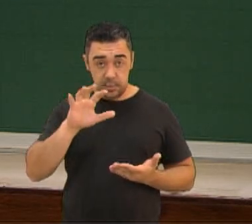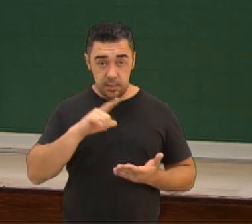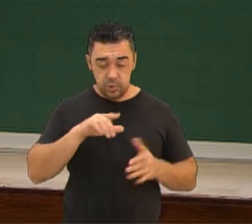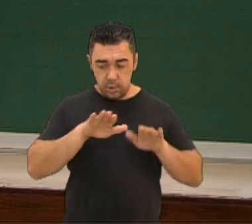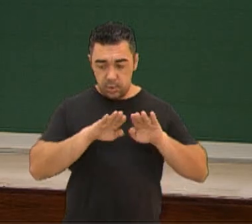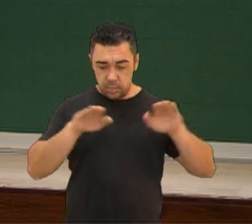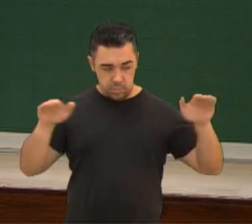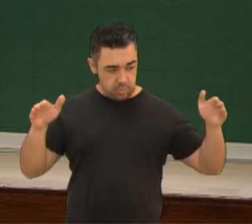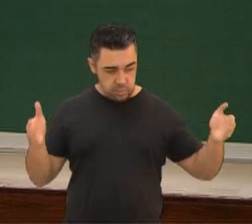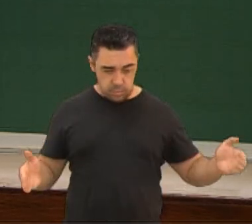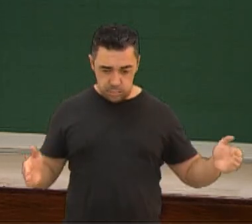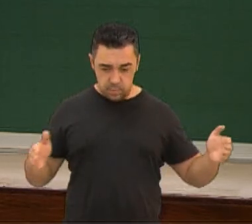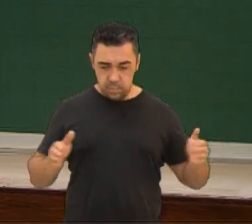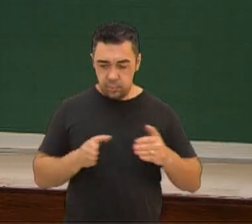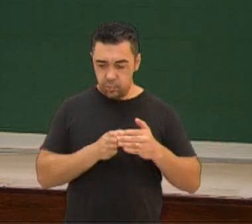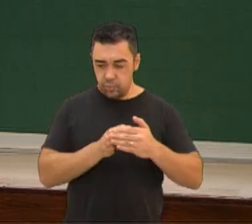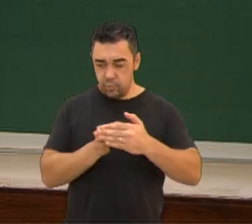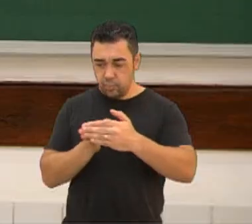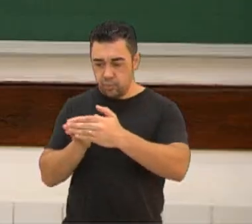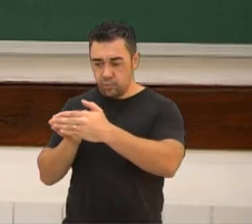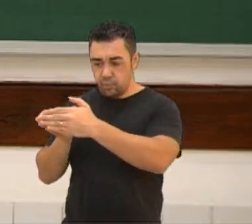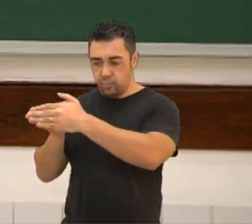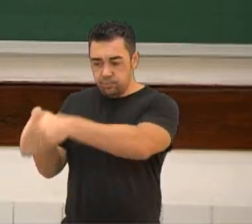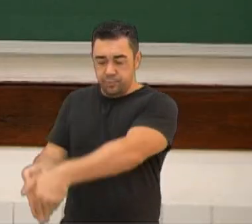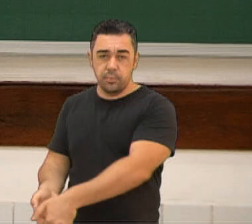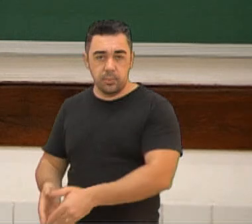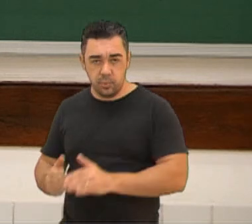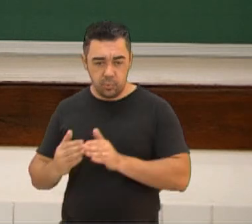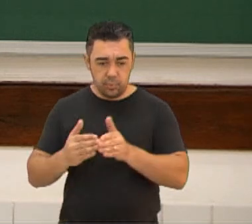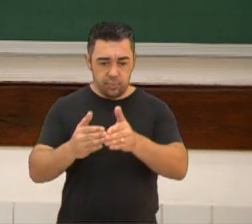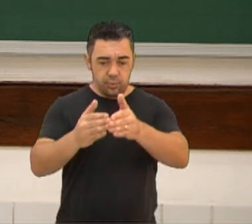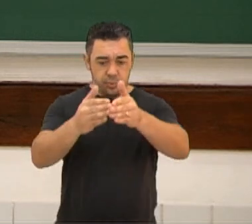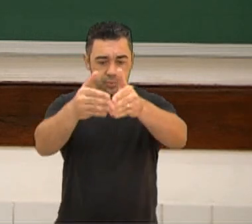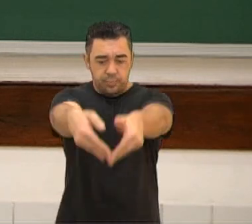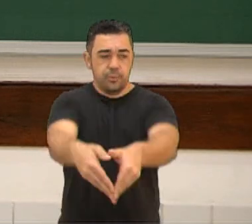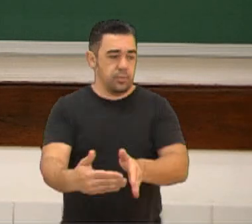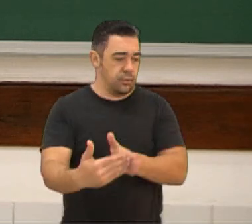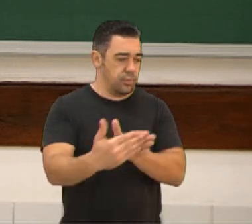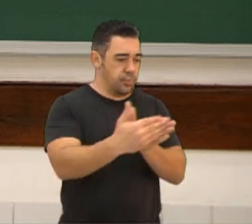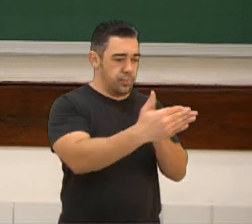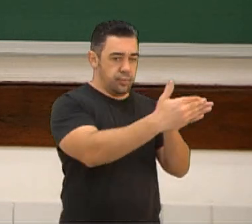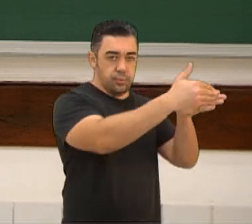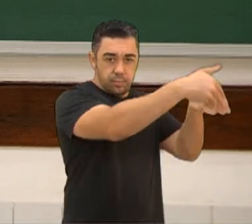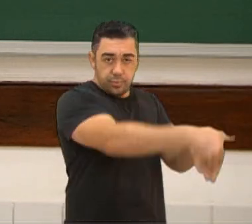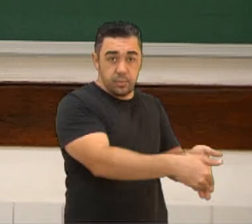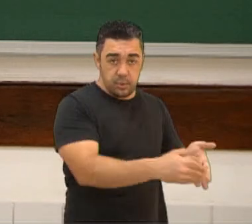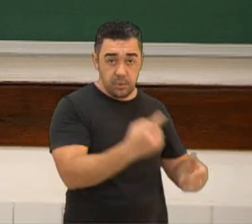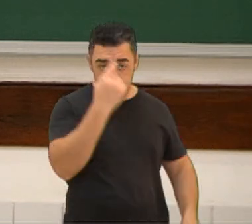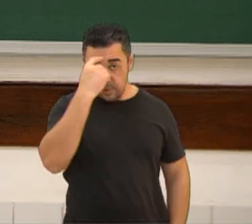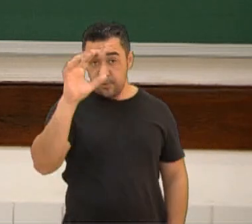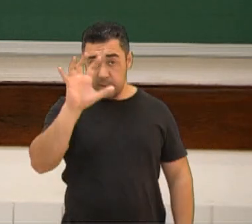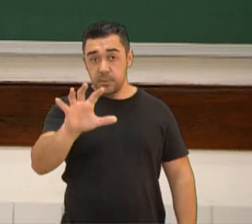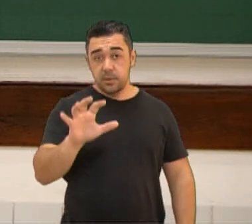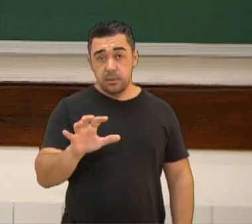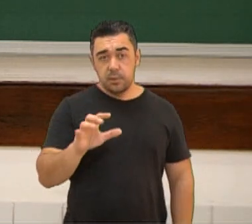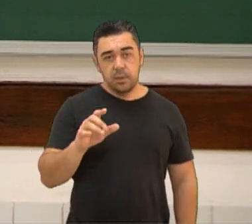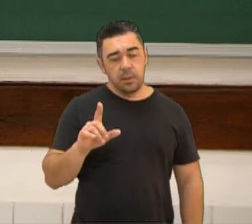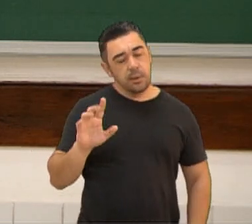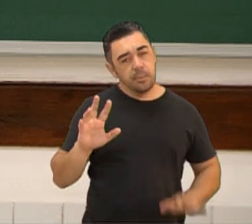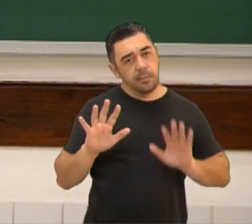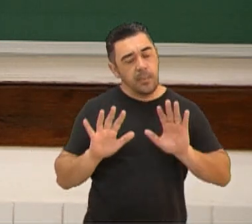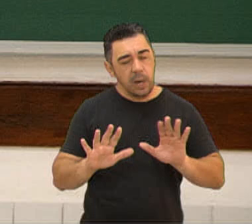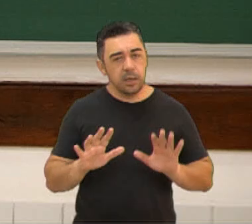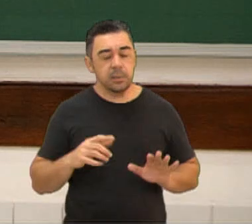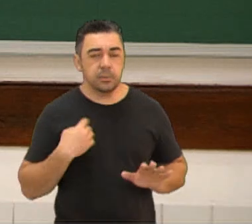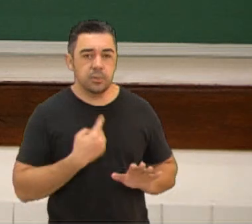Essas viagens logo não funcionariam. Além dessas ideias, né, dessas crenças e superstições, a